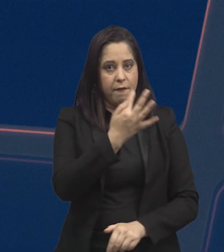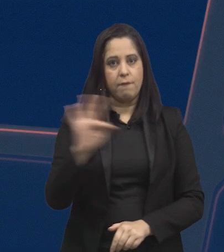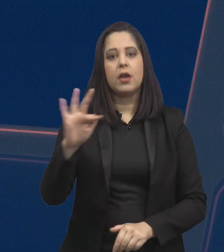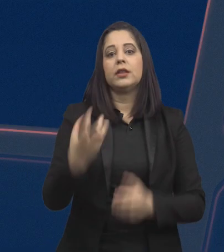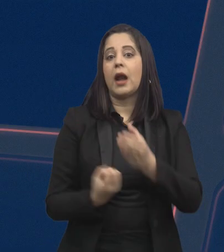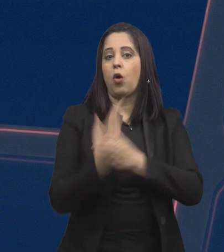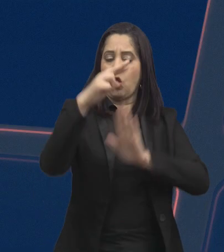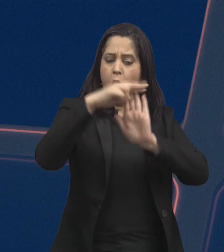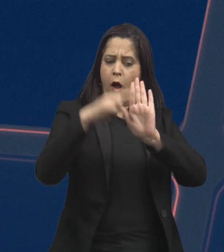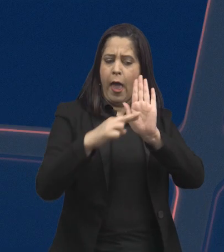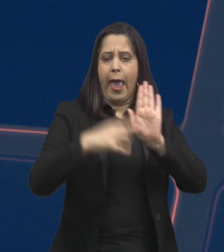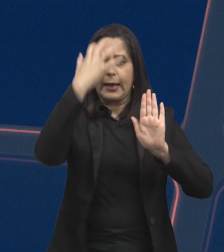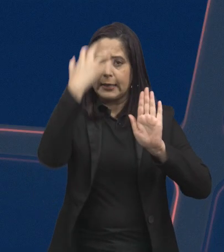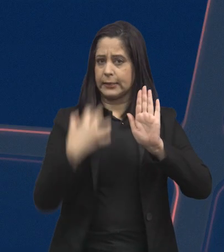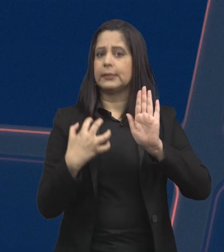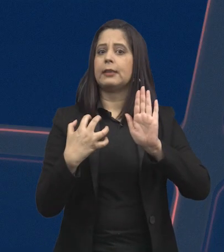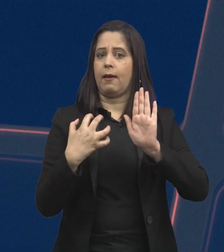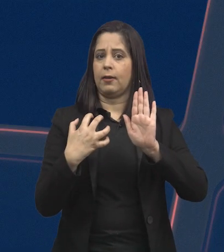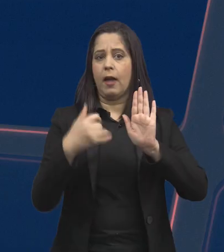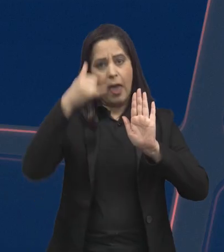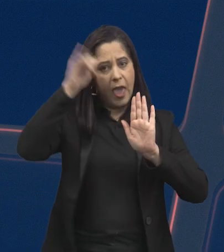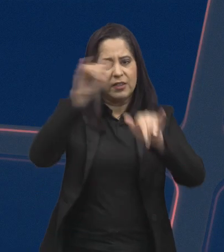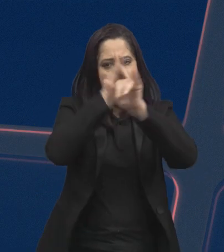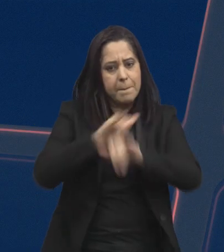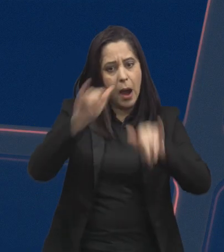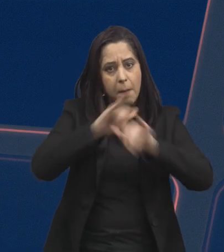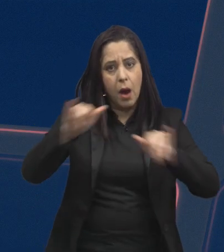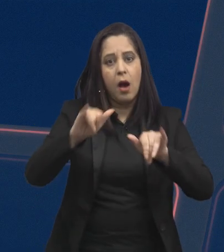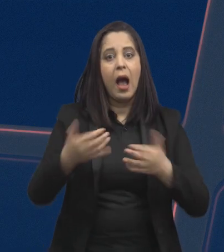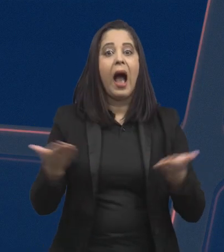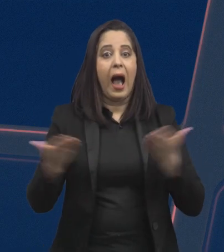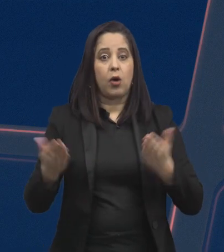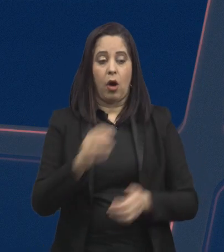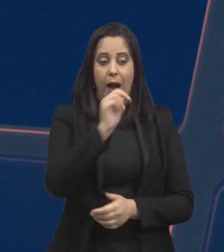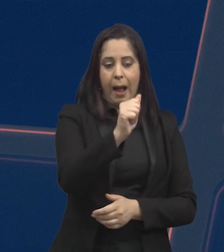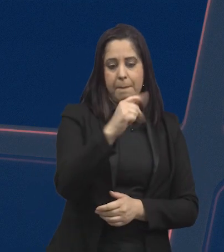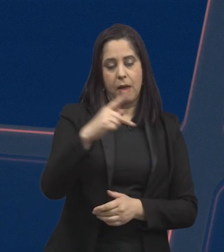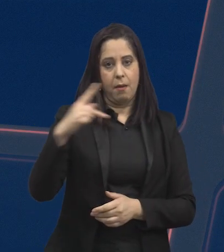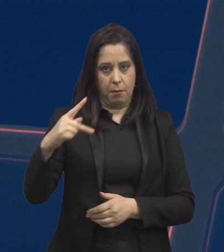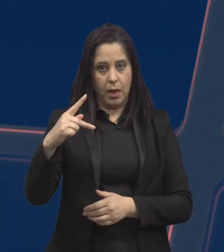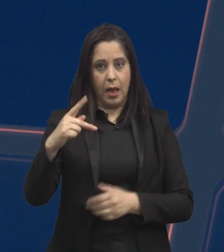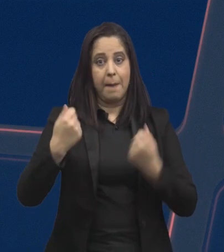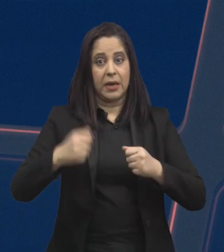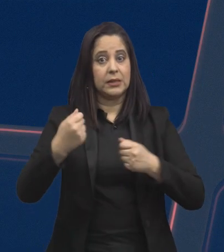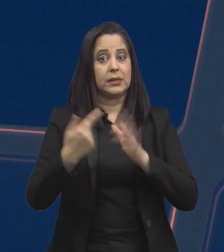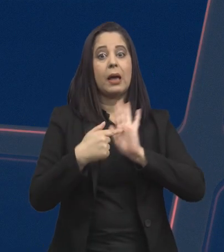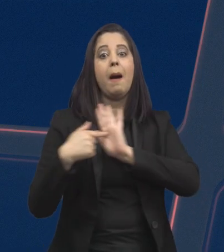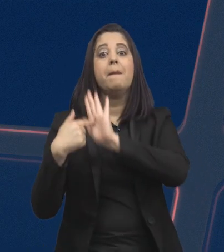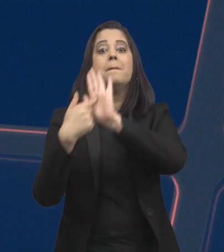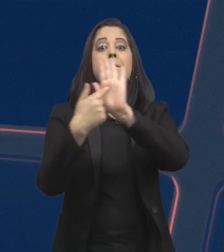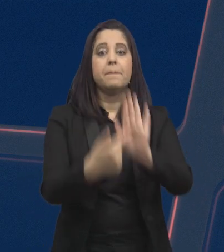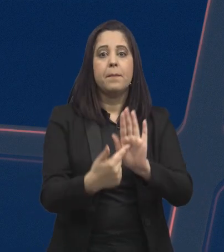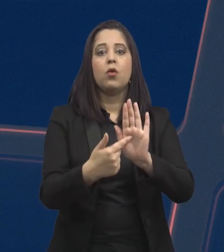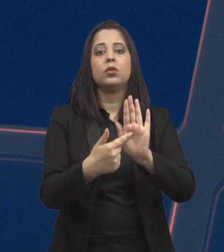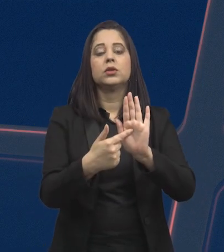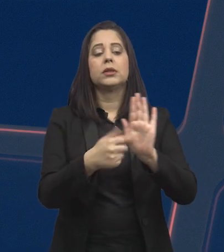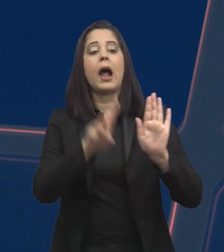estabeleceu regras mais rígidas para a publicidade dessas plataformas. A partir de agora, os aplicativos são obrigados a exibir